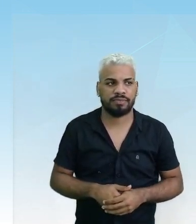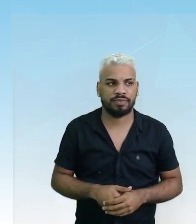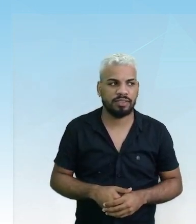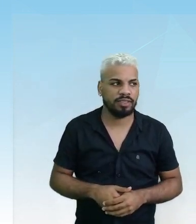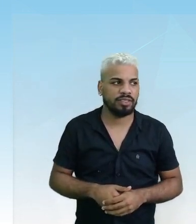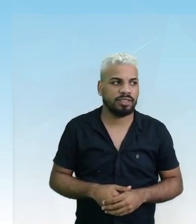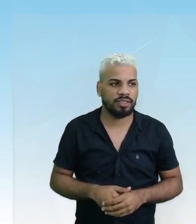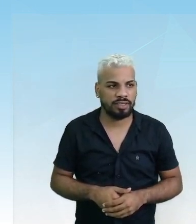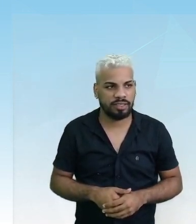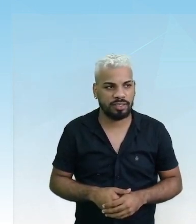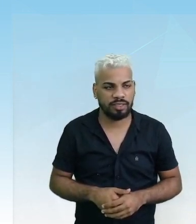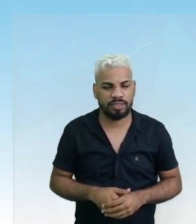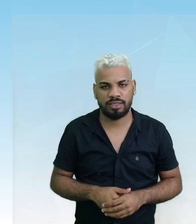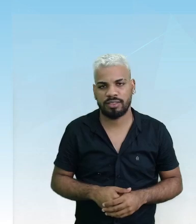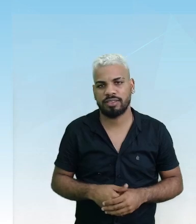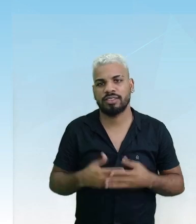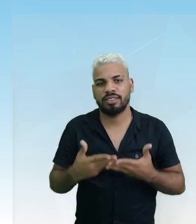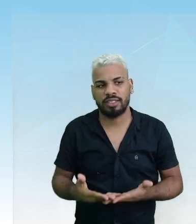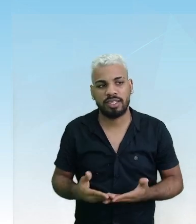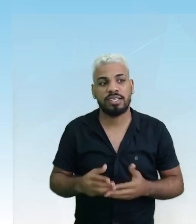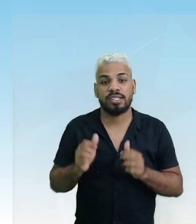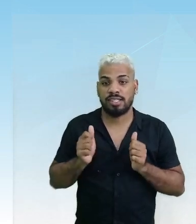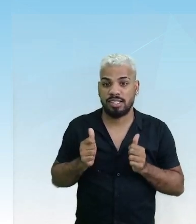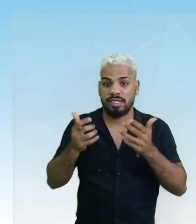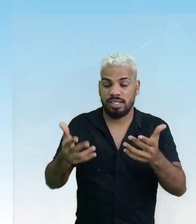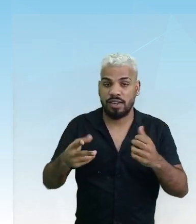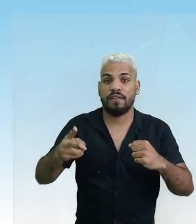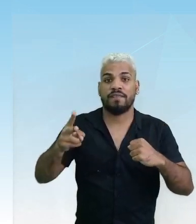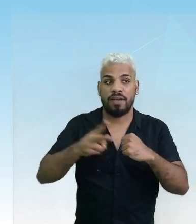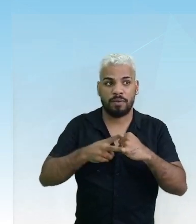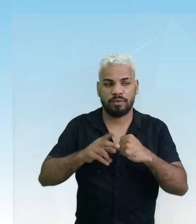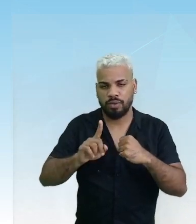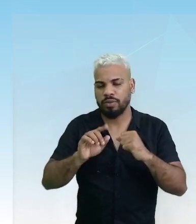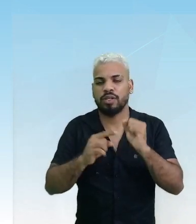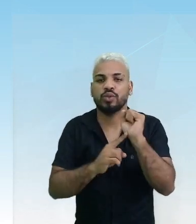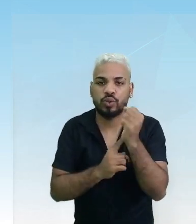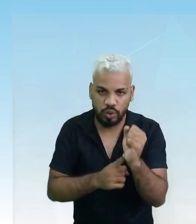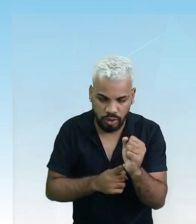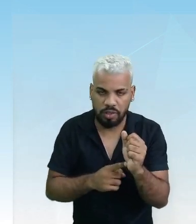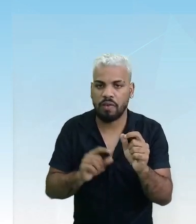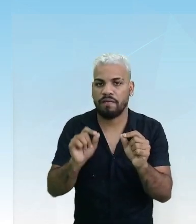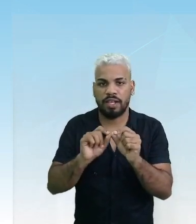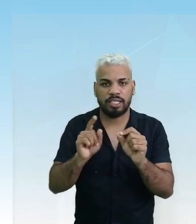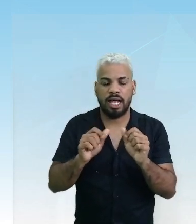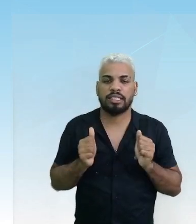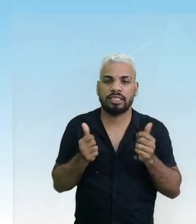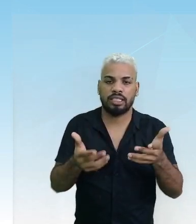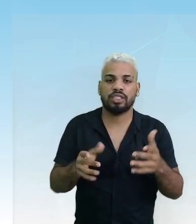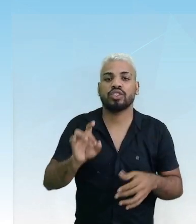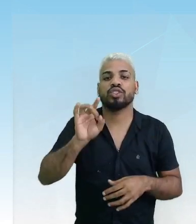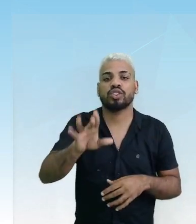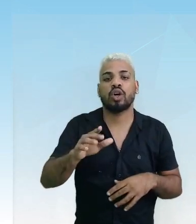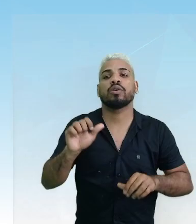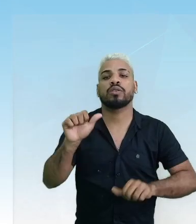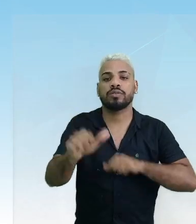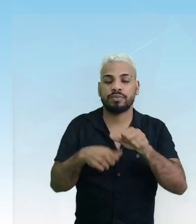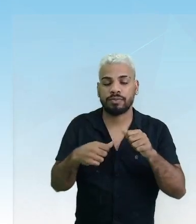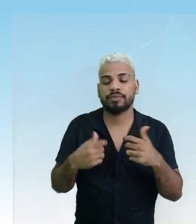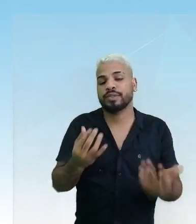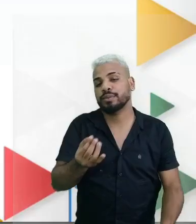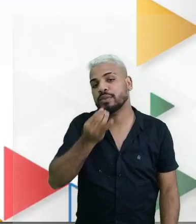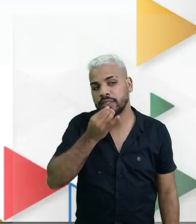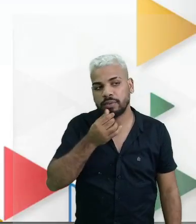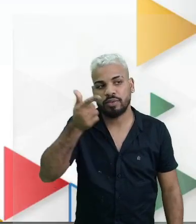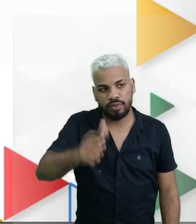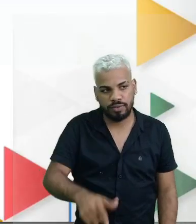é a voz passiva? É aquela voz em que o sujeito não pratica a ação, ele sofre a ação. Por exemplo, mais